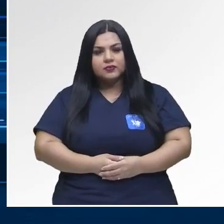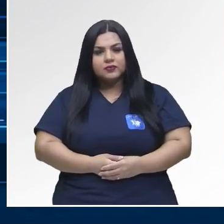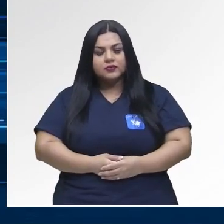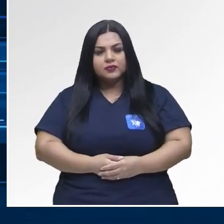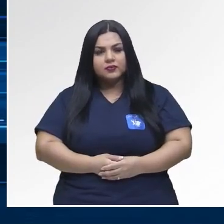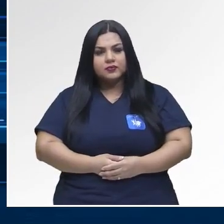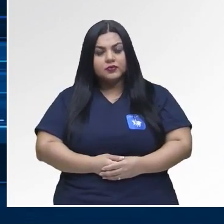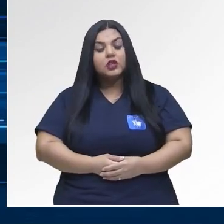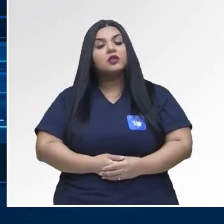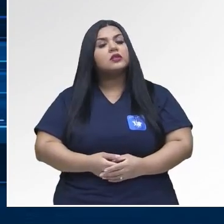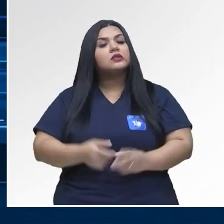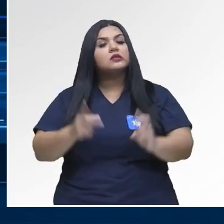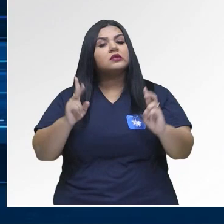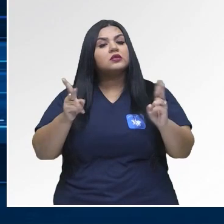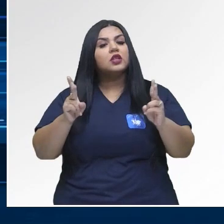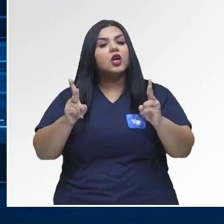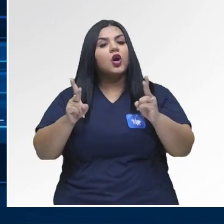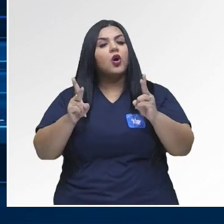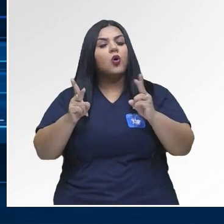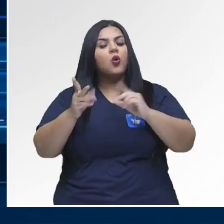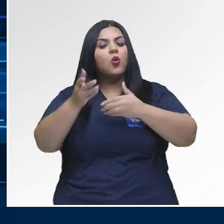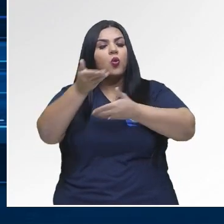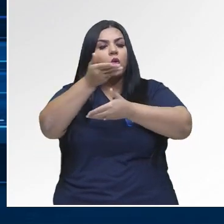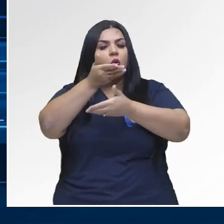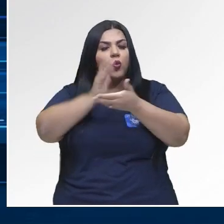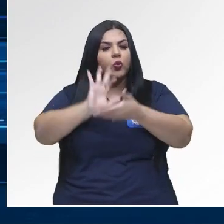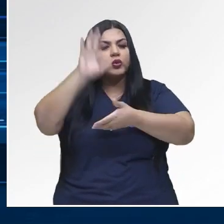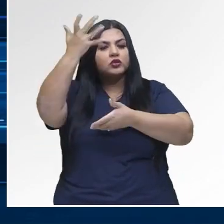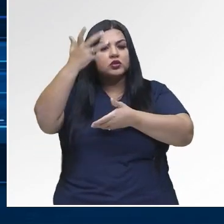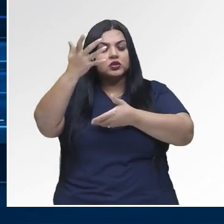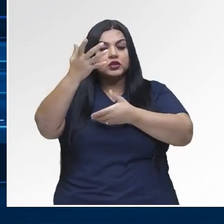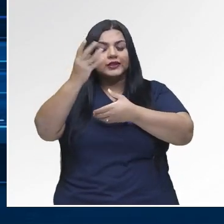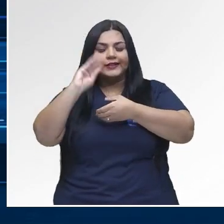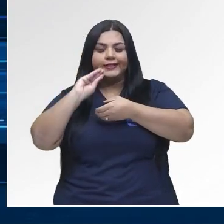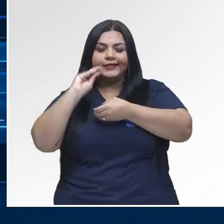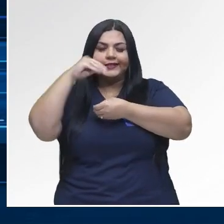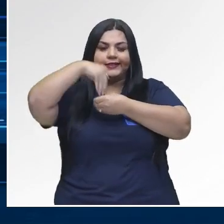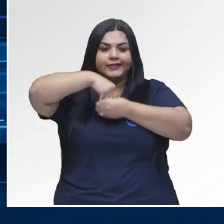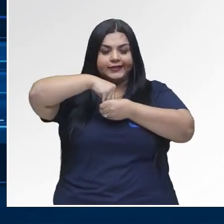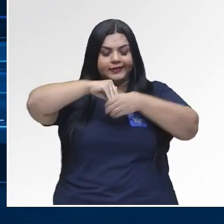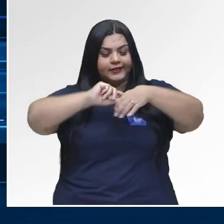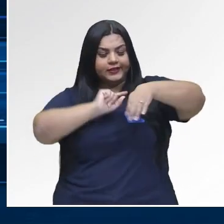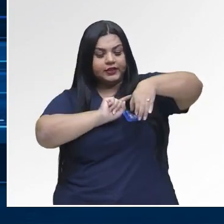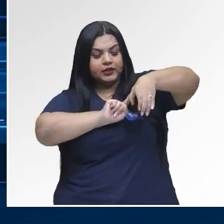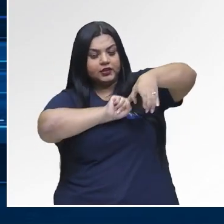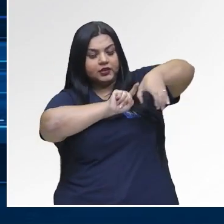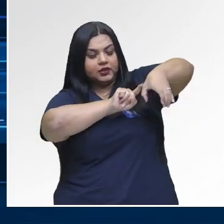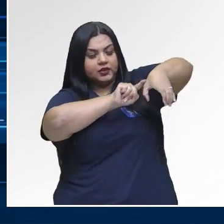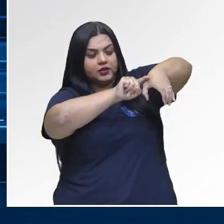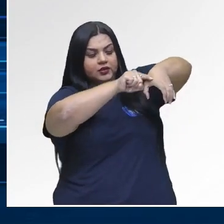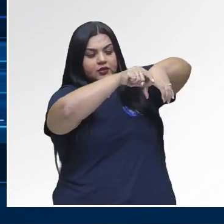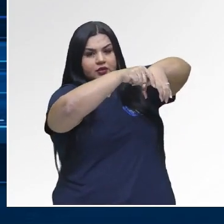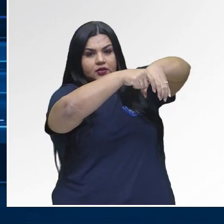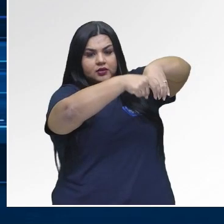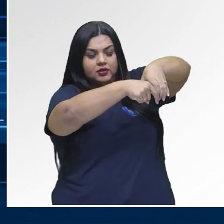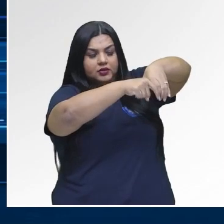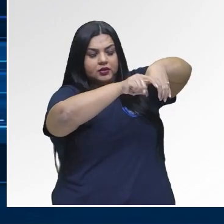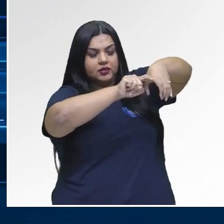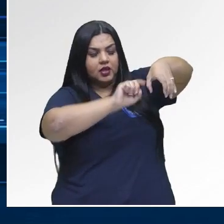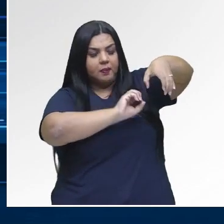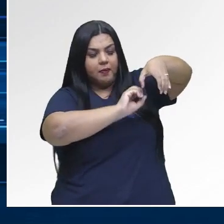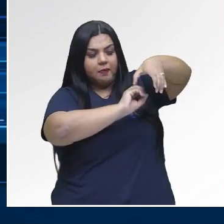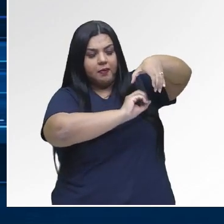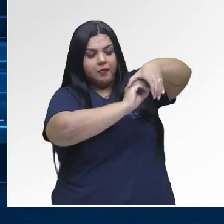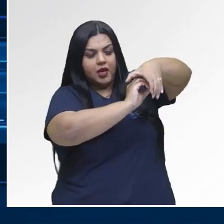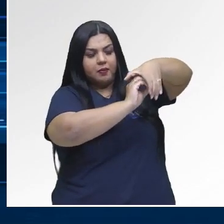Isso está acontecendo lá dentro dos capilares sanguíneos, né? Que estão percorrendo ali os alvéolos pulmonares, passando ali